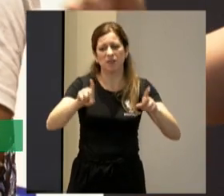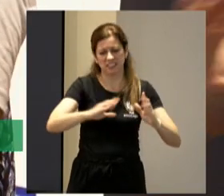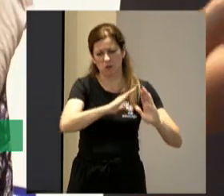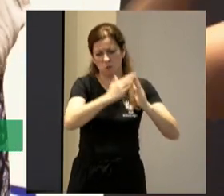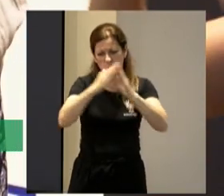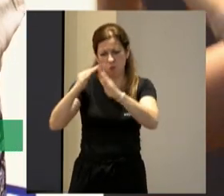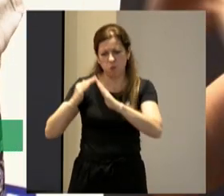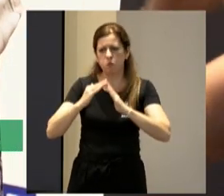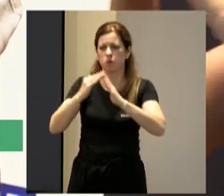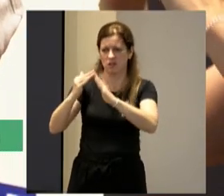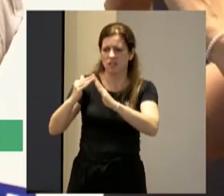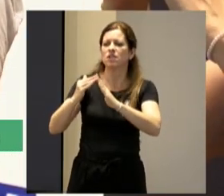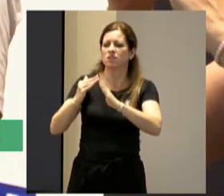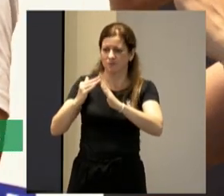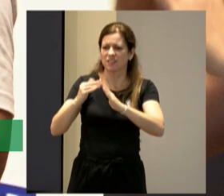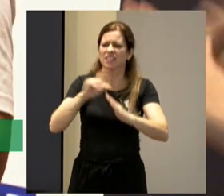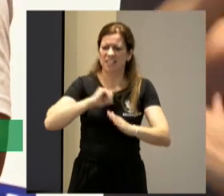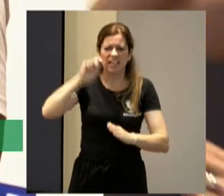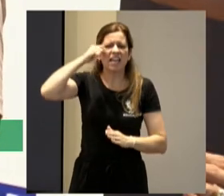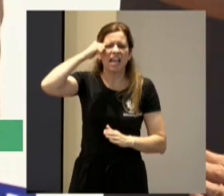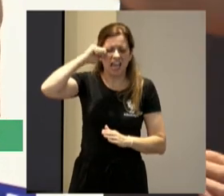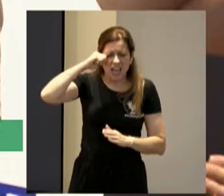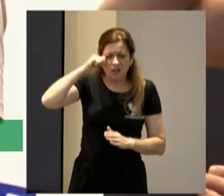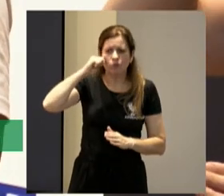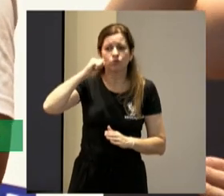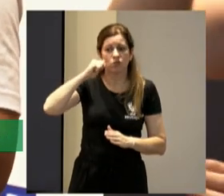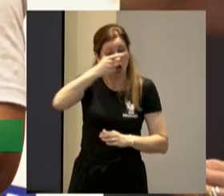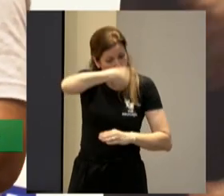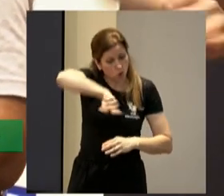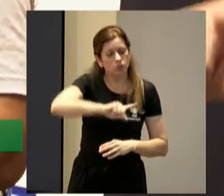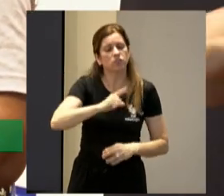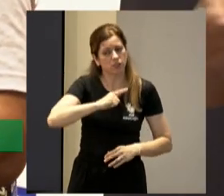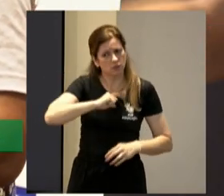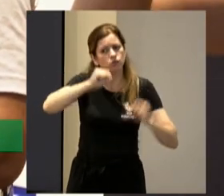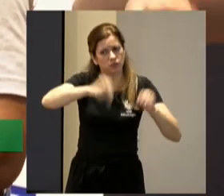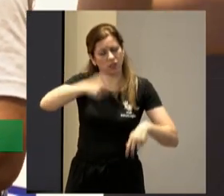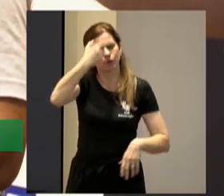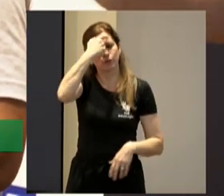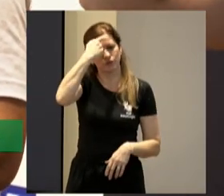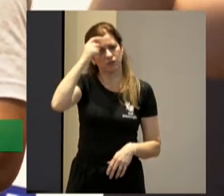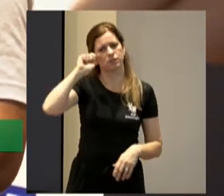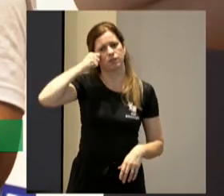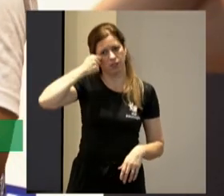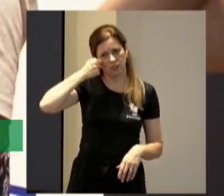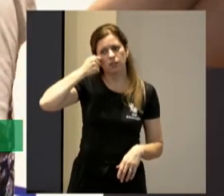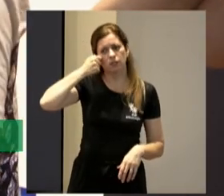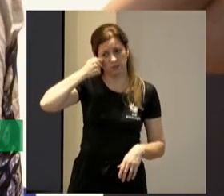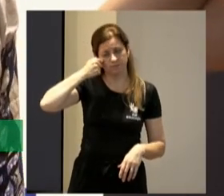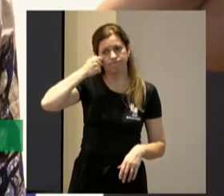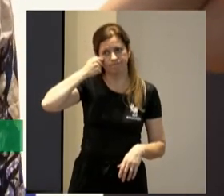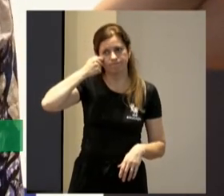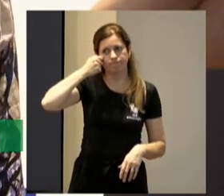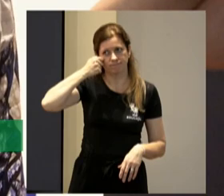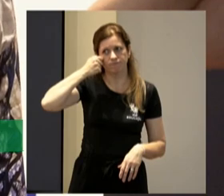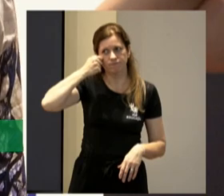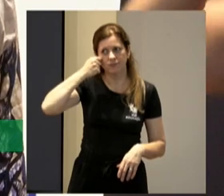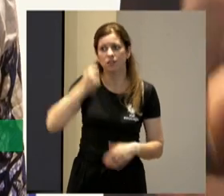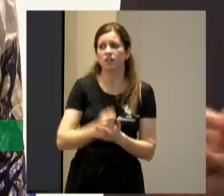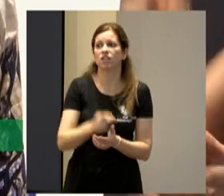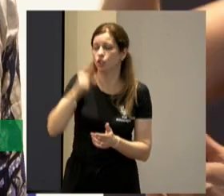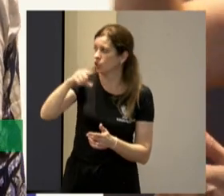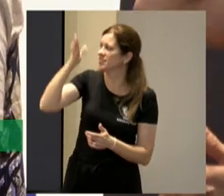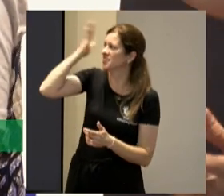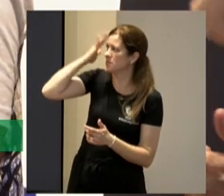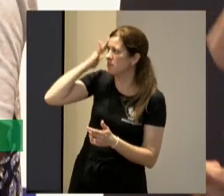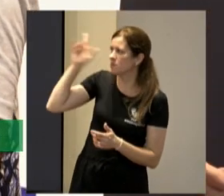não me venham dizer que não tenham consciência negra. Consciência negra é o lugar do surgimento da Lei